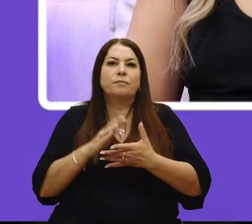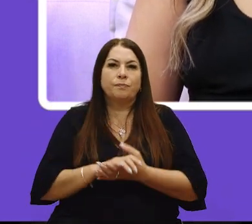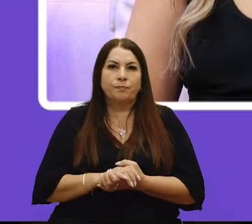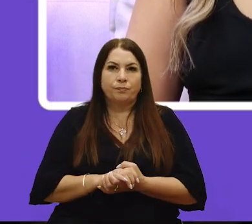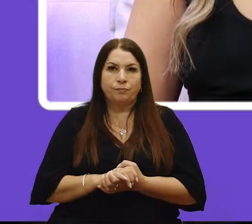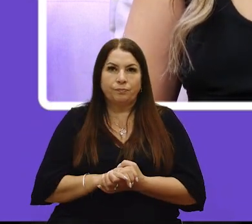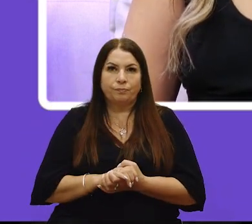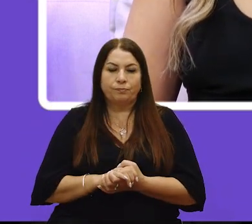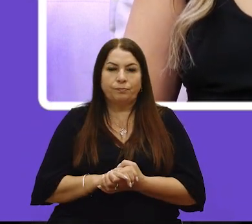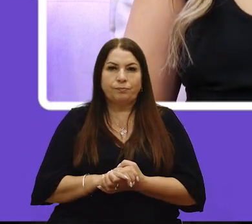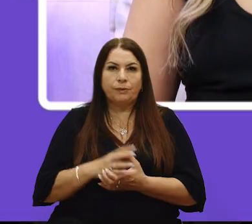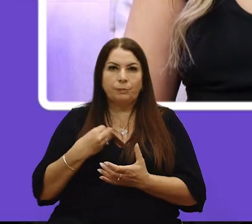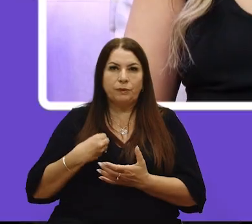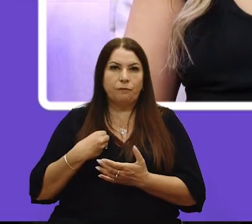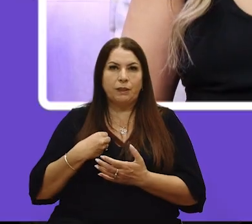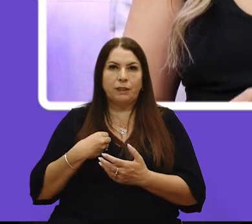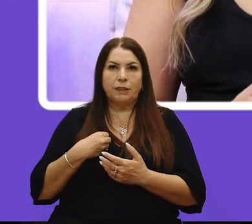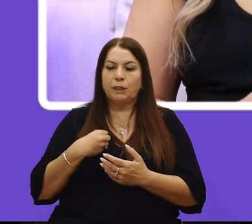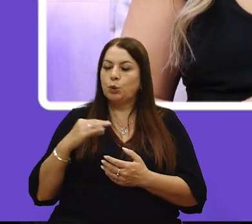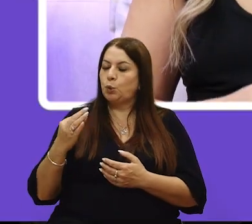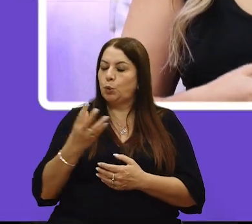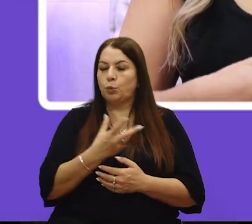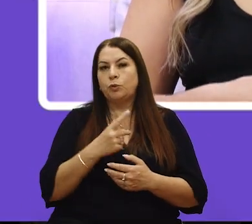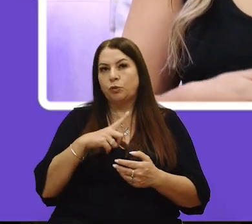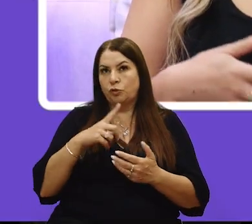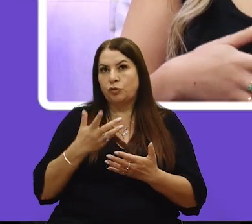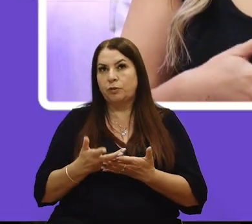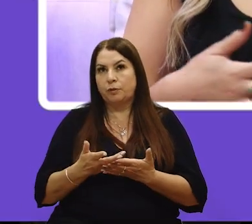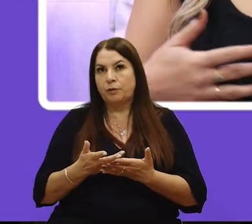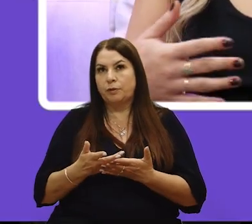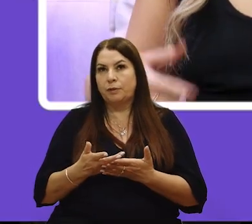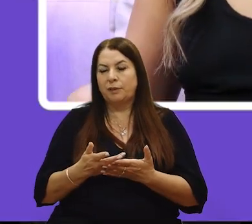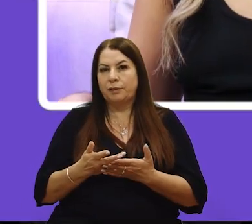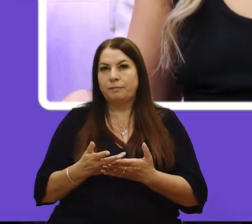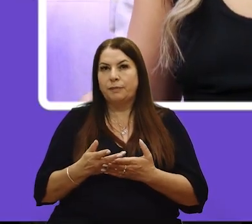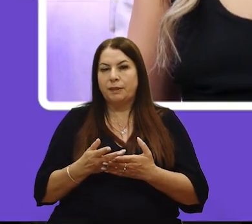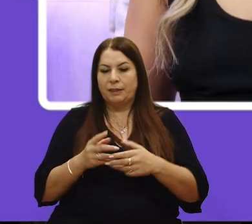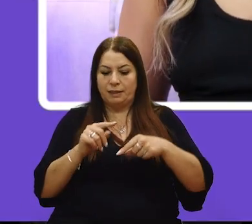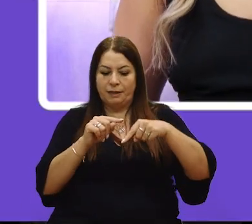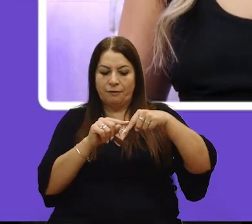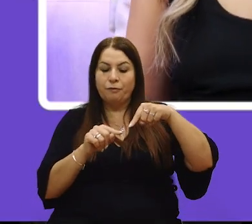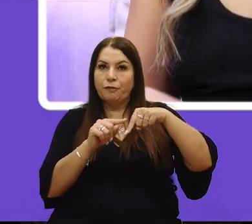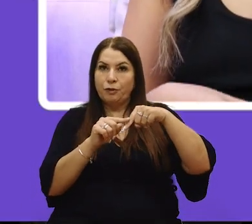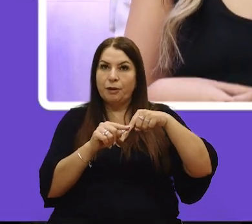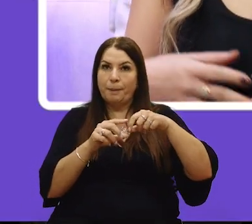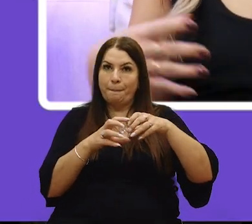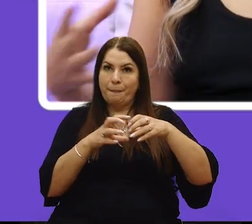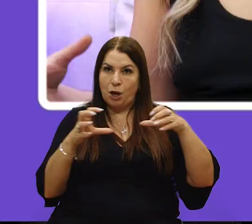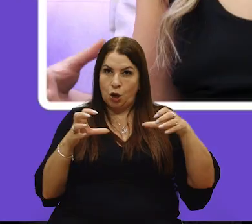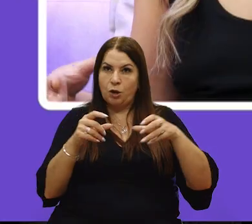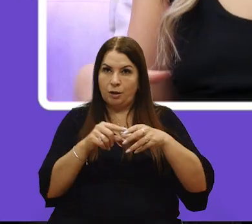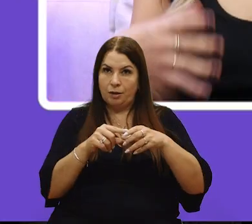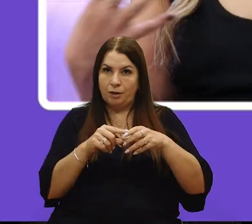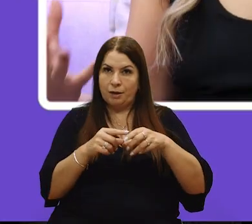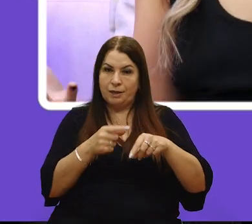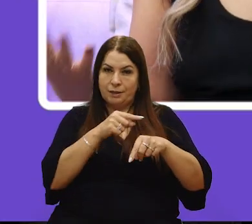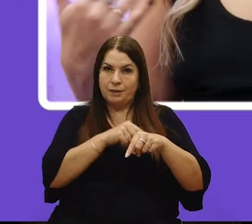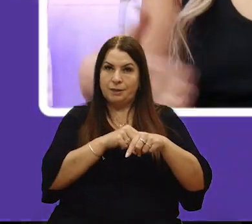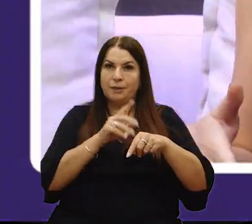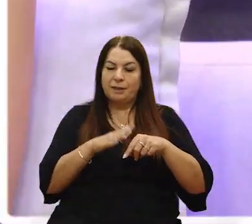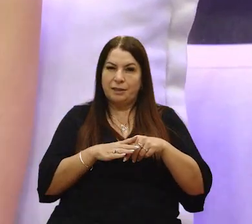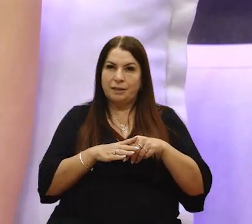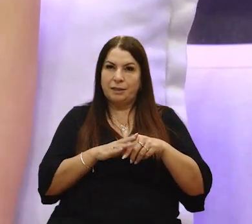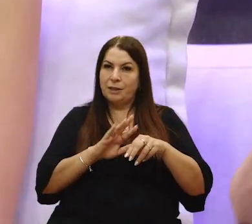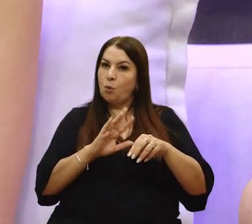nesse sentido, como é que foi para ti? A minha vida inteira, eu sempre tive os membros inferiores maiores